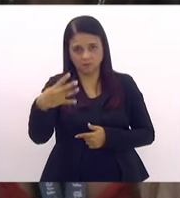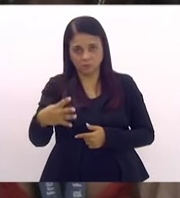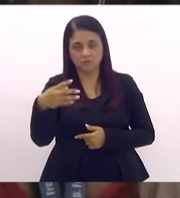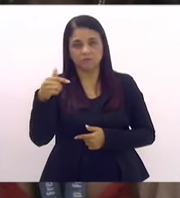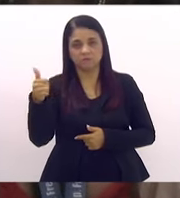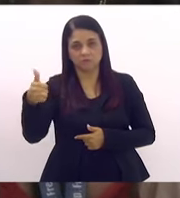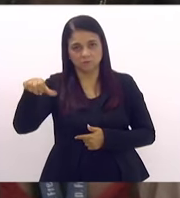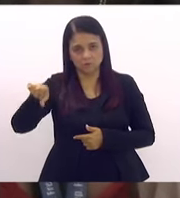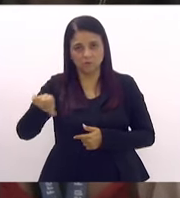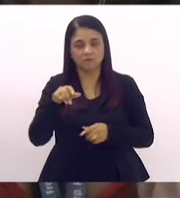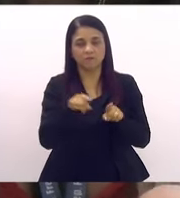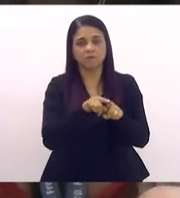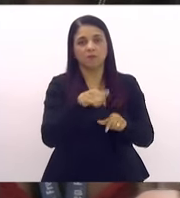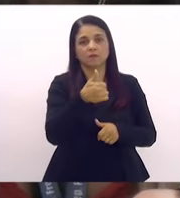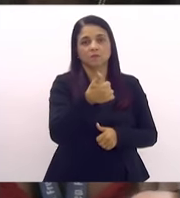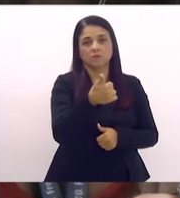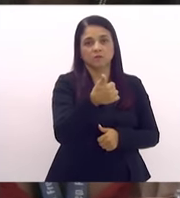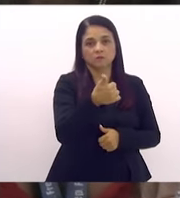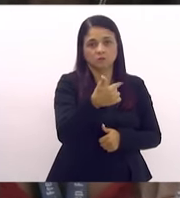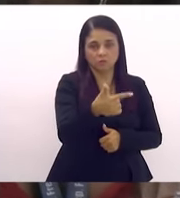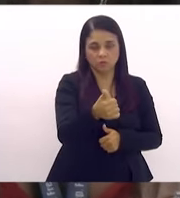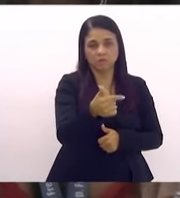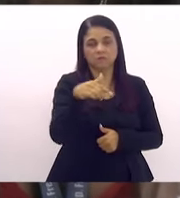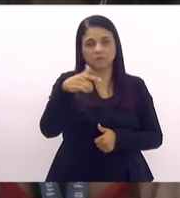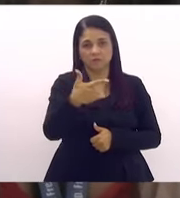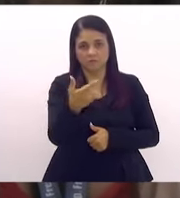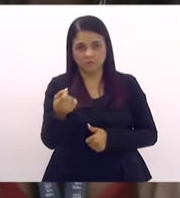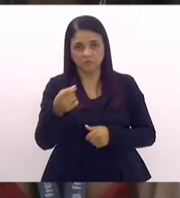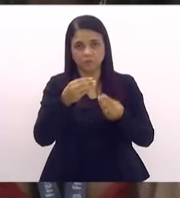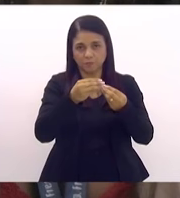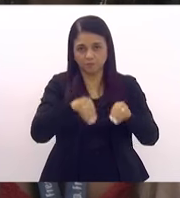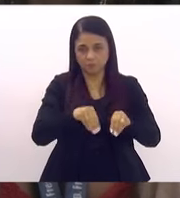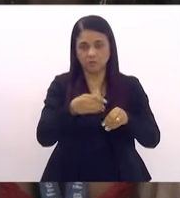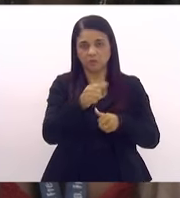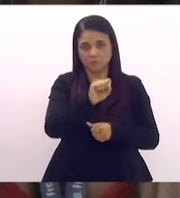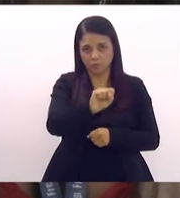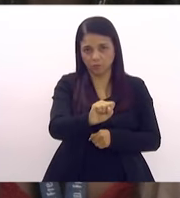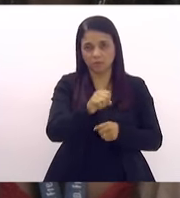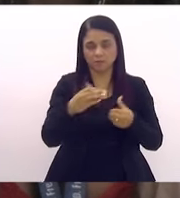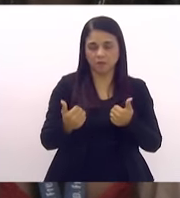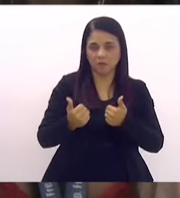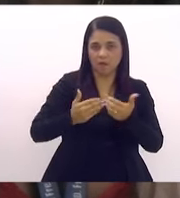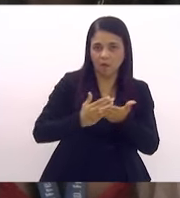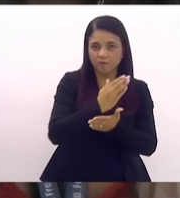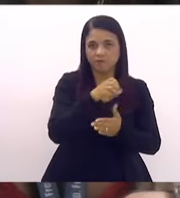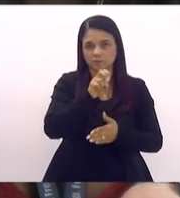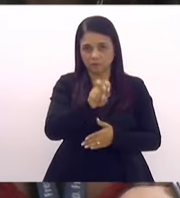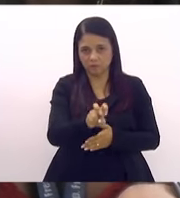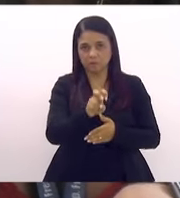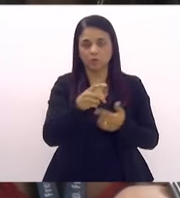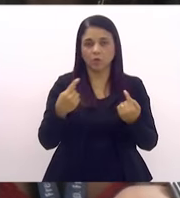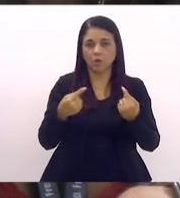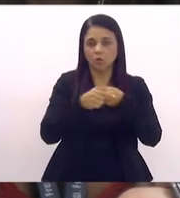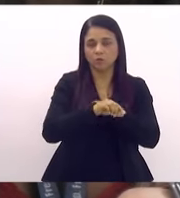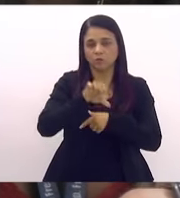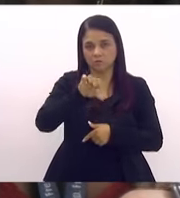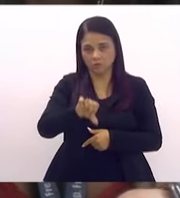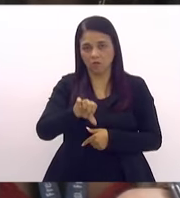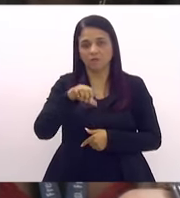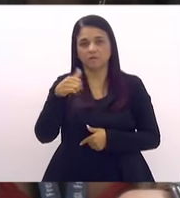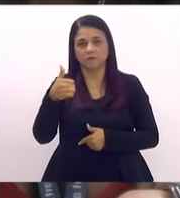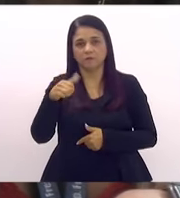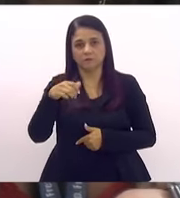número 2, 12 e 20. Prejudicada a emenda número 8 pela aprovação da emenda número 5 e contrário às emendas número 9,